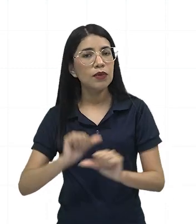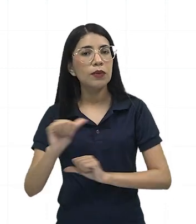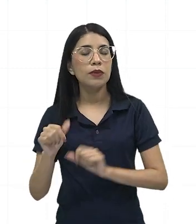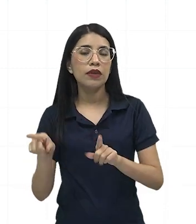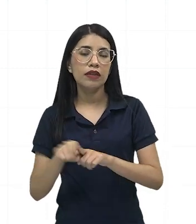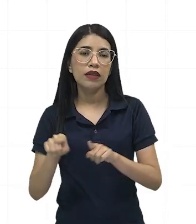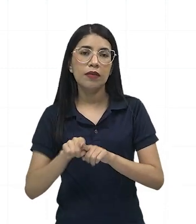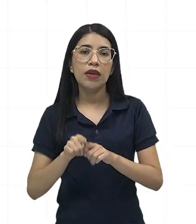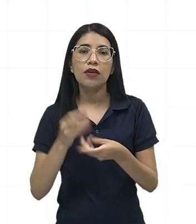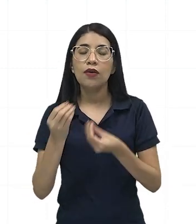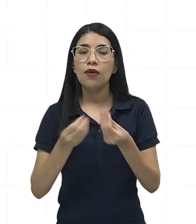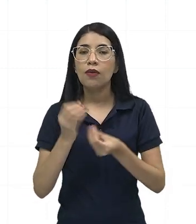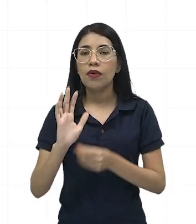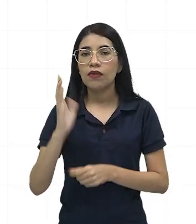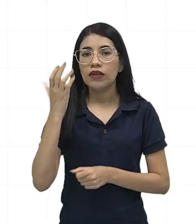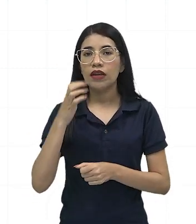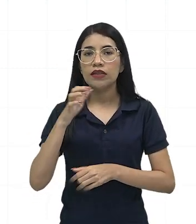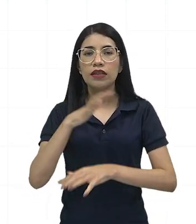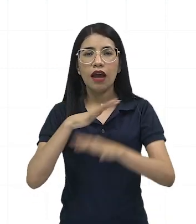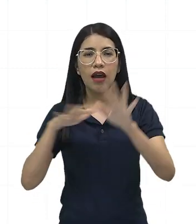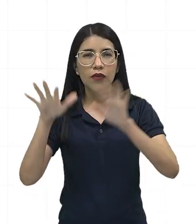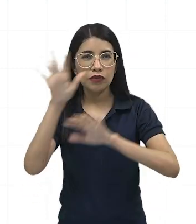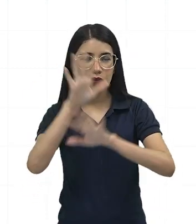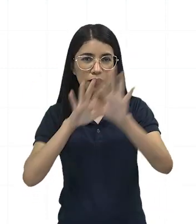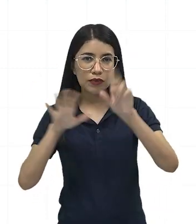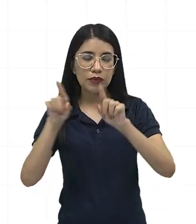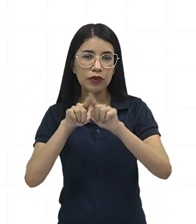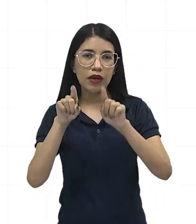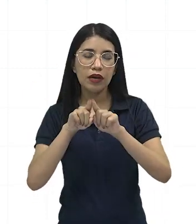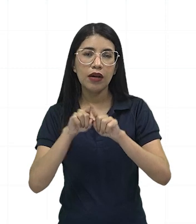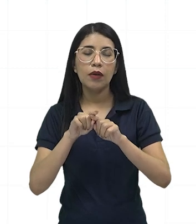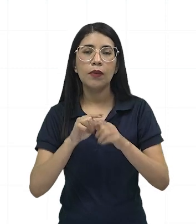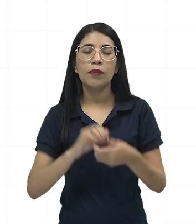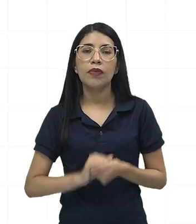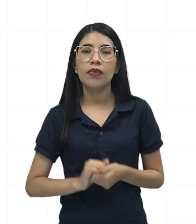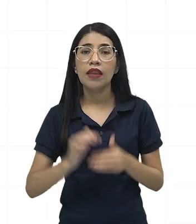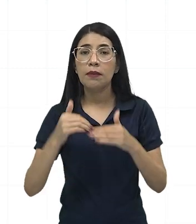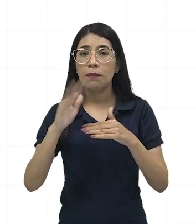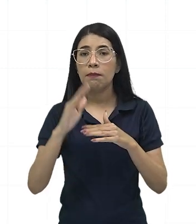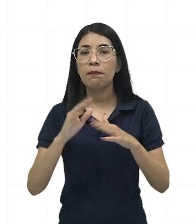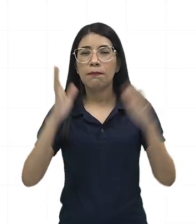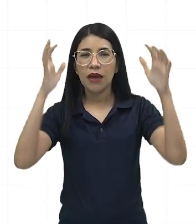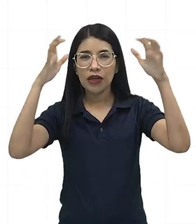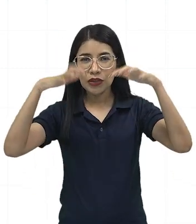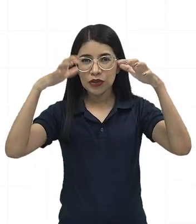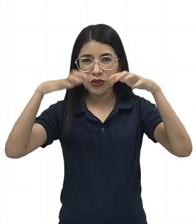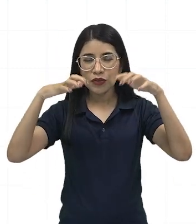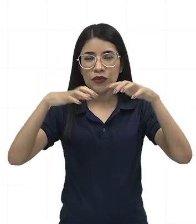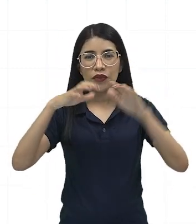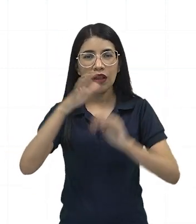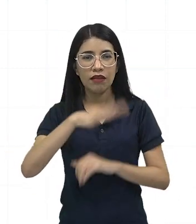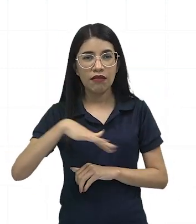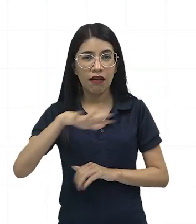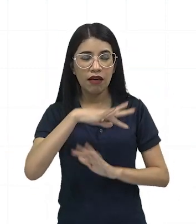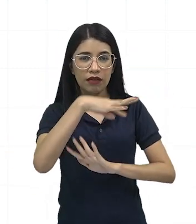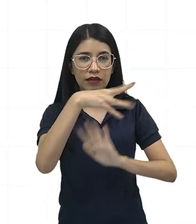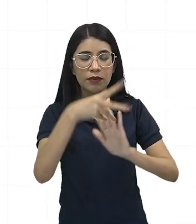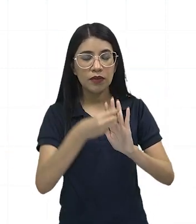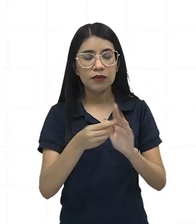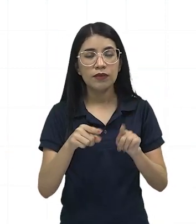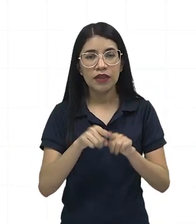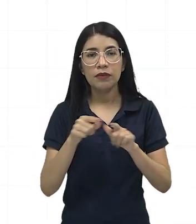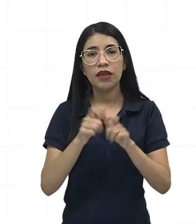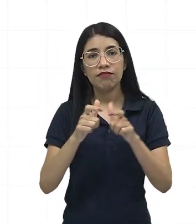no padrão da circulação atmosférica e maior penetração de chuvas na Amazônia, certo?